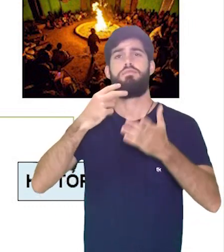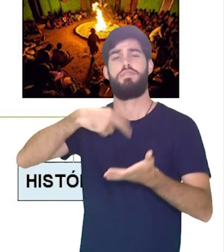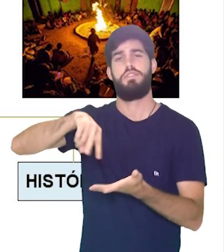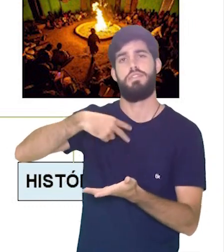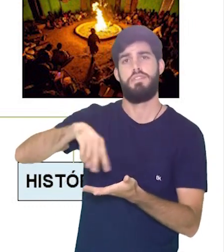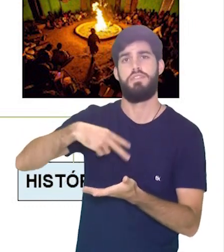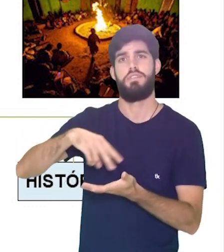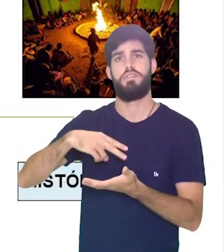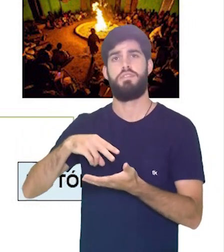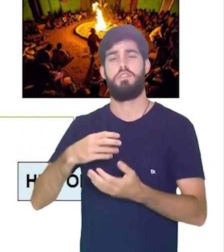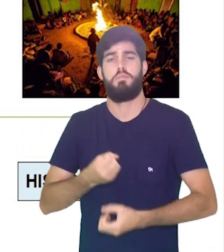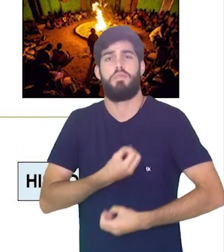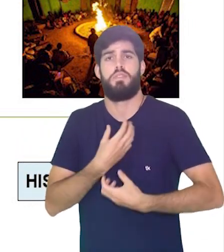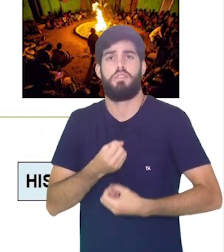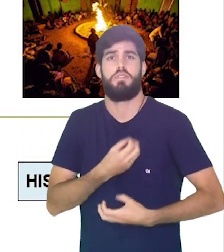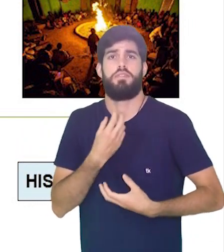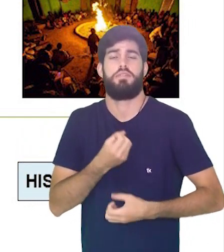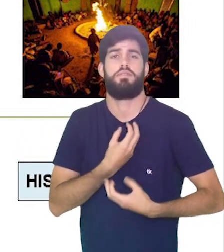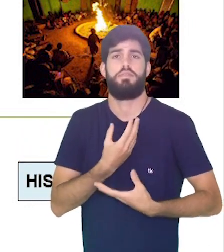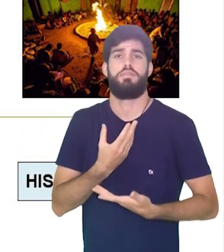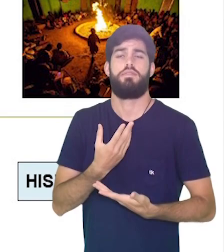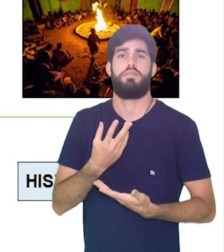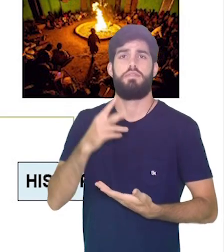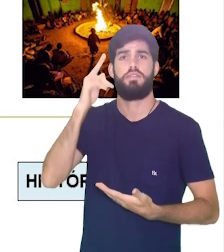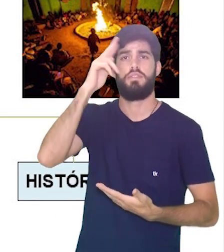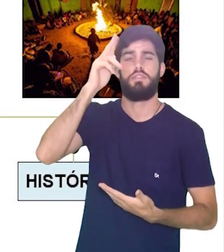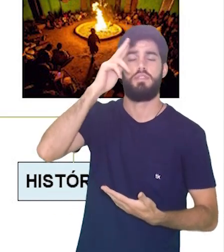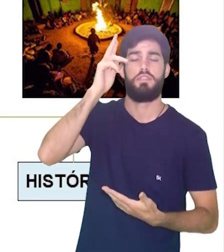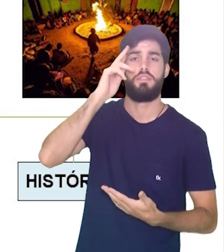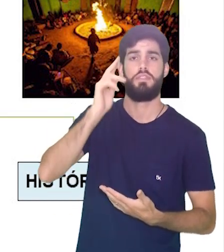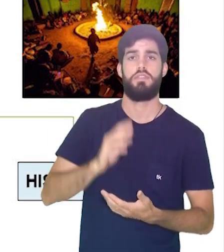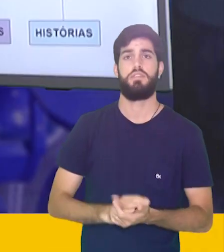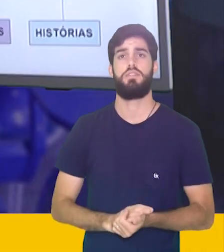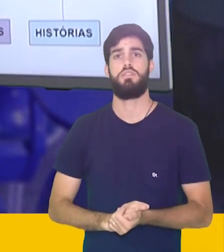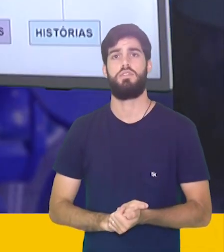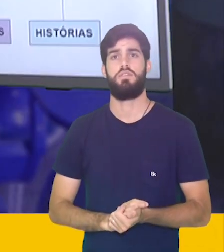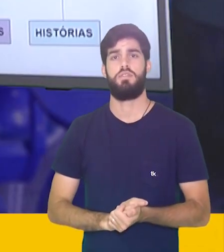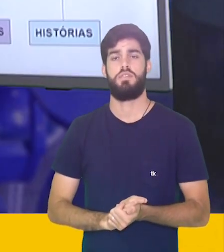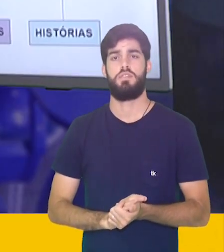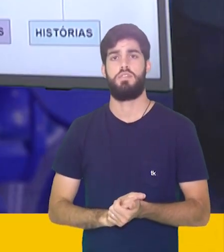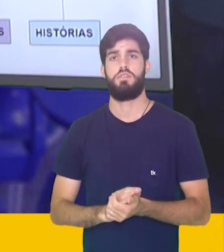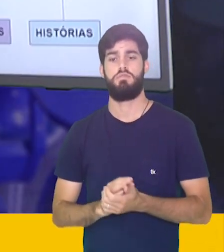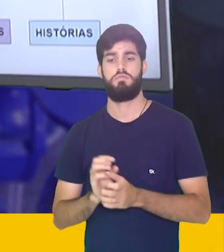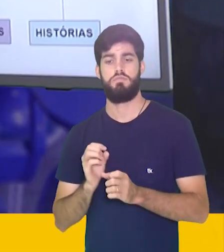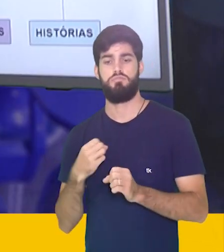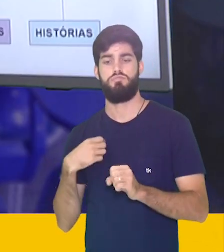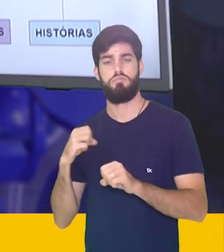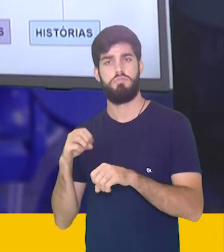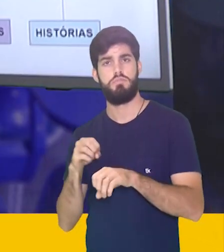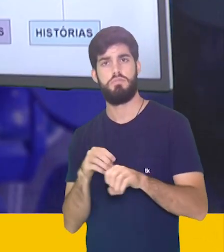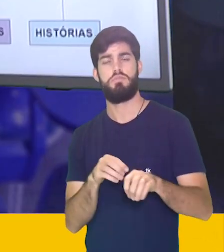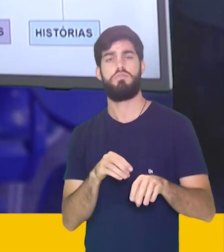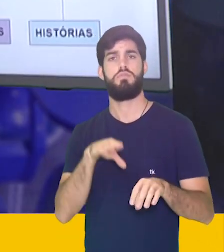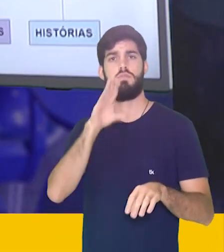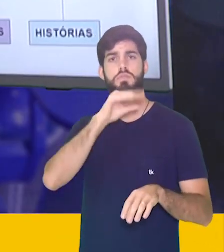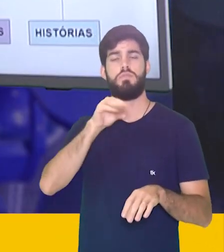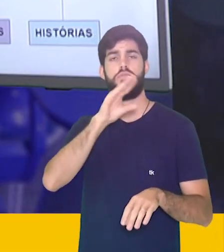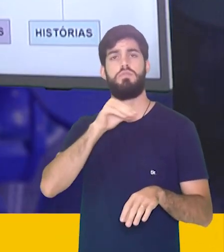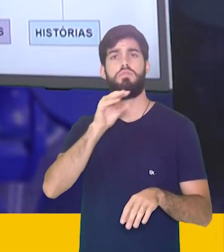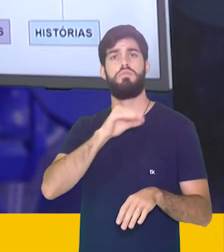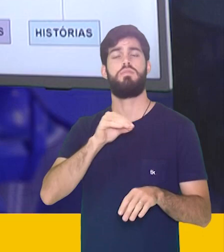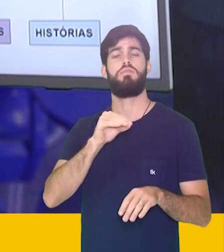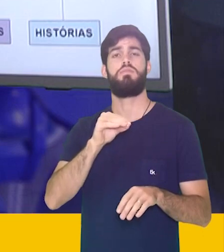cantos, das danças, dos rituais, das poesias e das histórias. Então, esse tipo de transmissão oral,